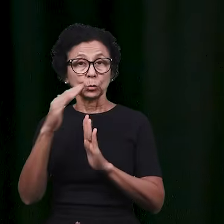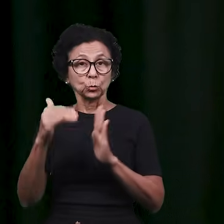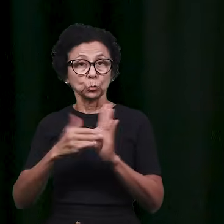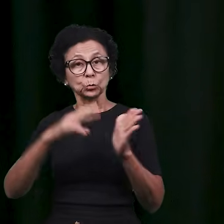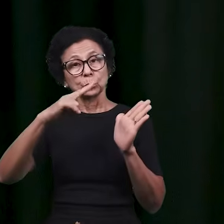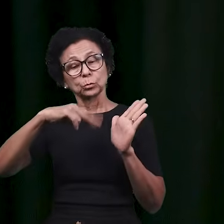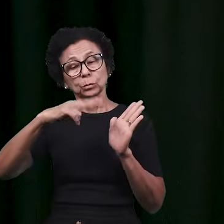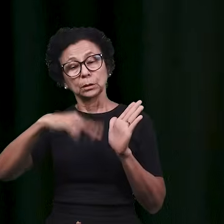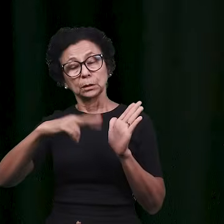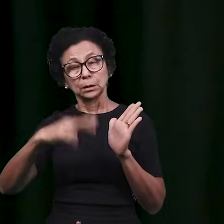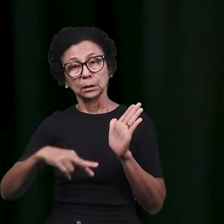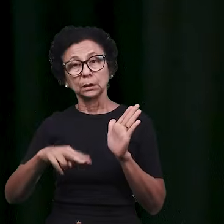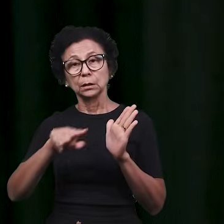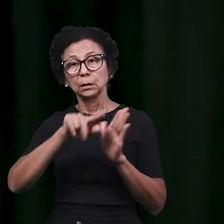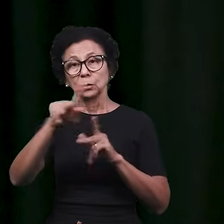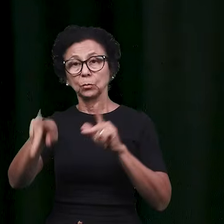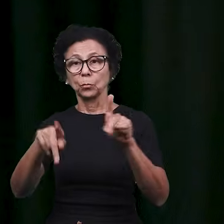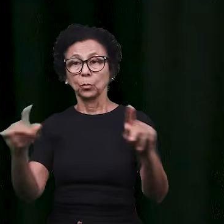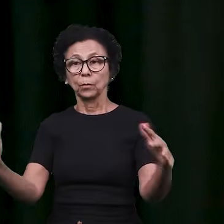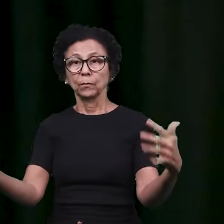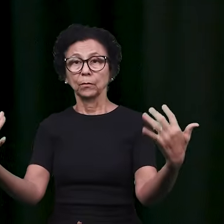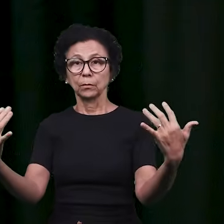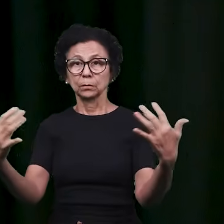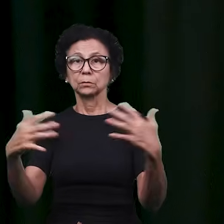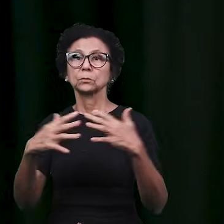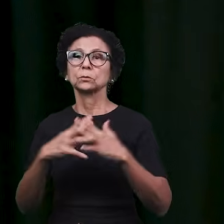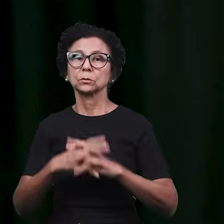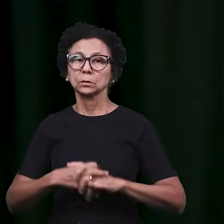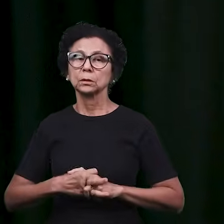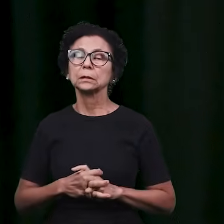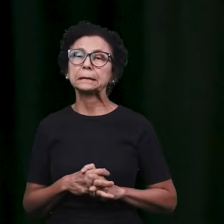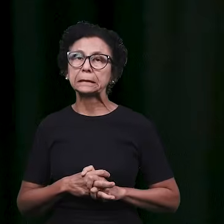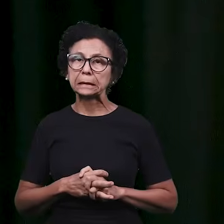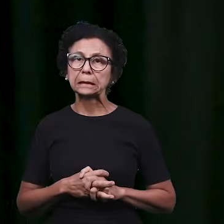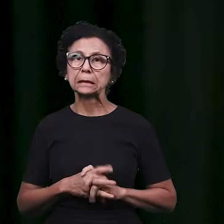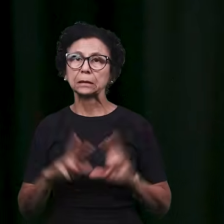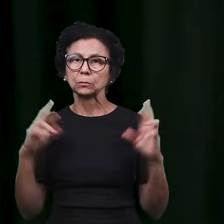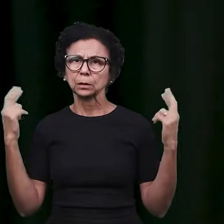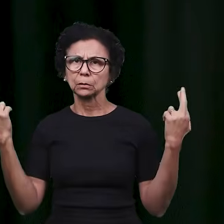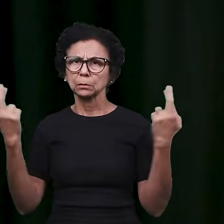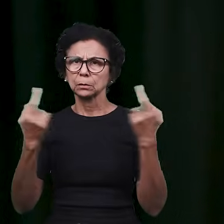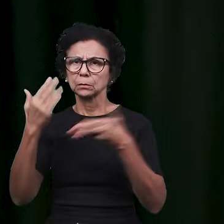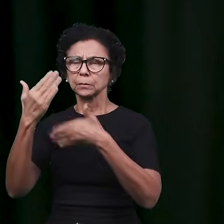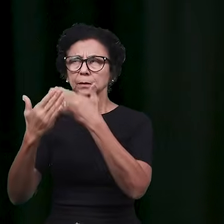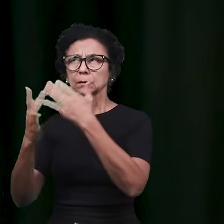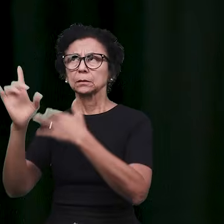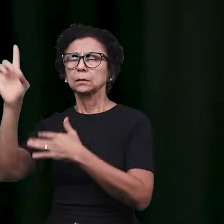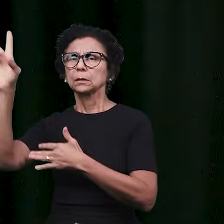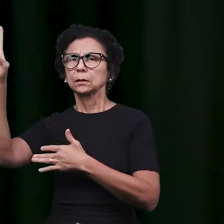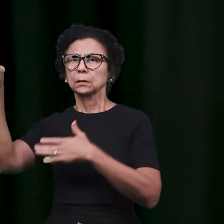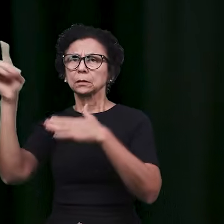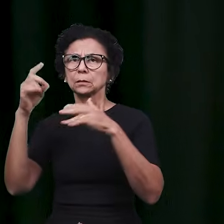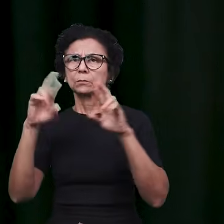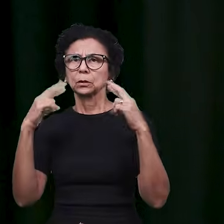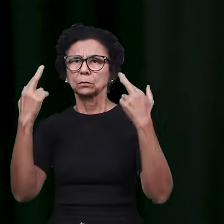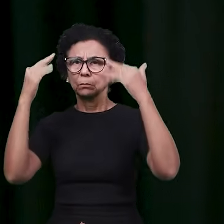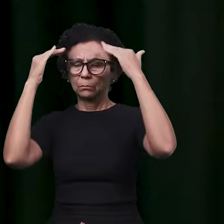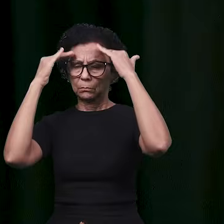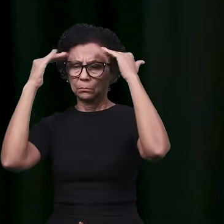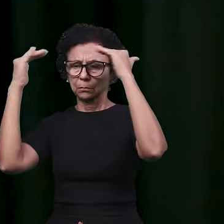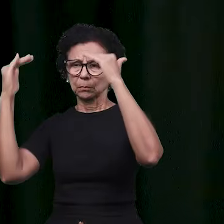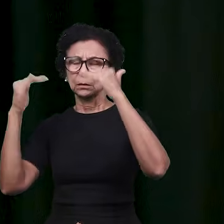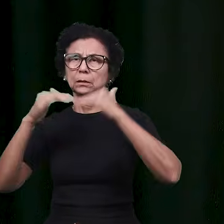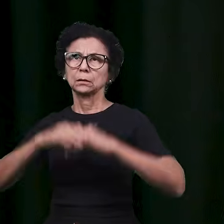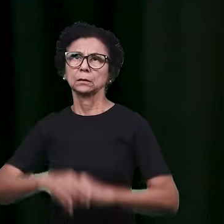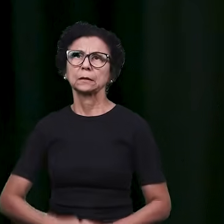um reencontro com Deus. Era uma reunião solene com Deus, mas de uma palavra que estava presente. Ninguém pode